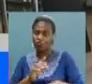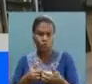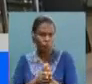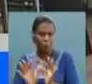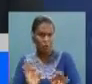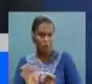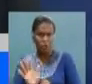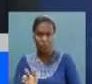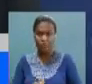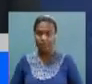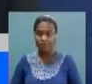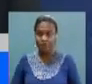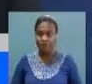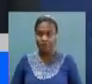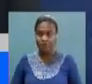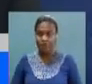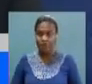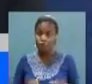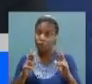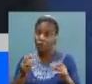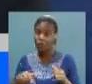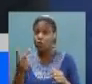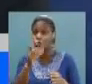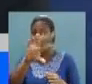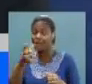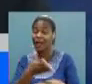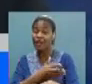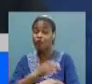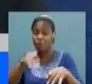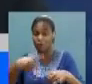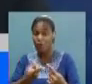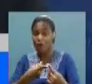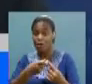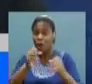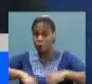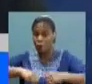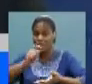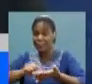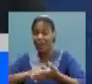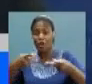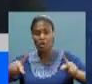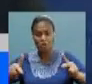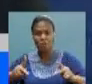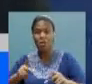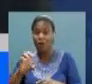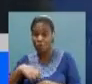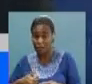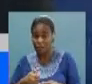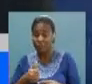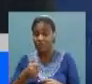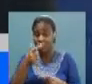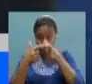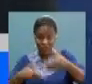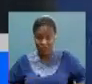estão definidos contamos com esses dois países antes do final do ano assinado um acordo de livre circulação nos dois sentidos não é livre circulação